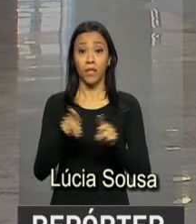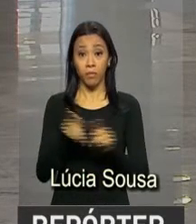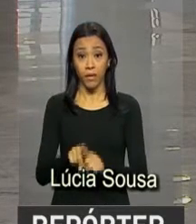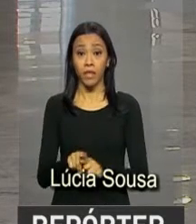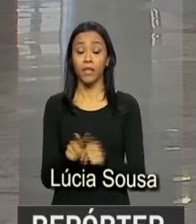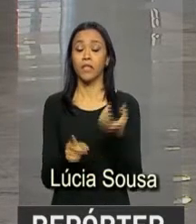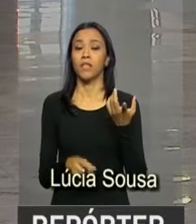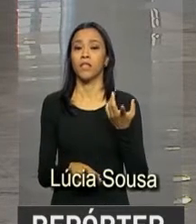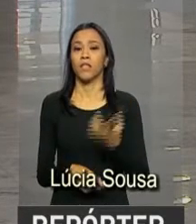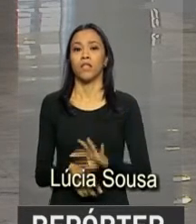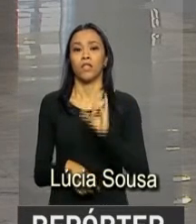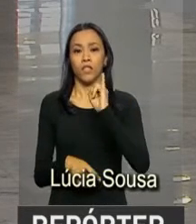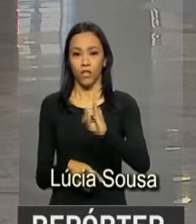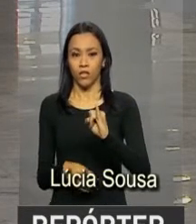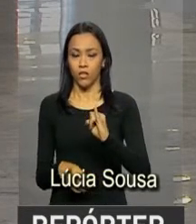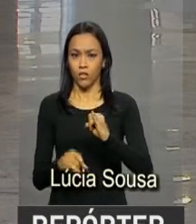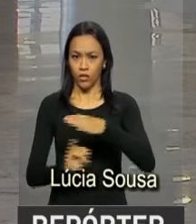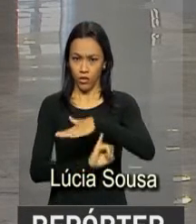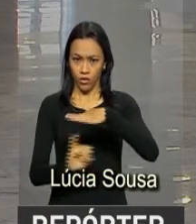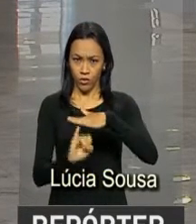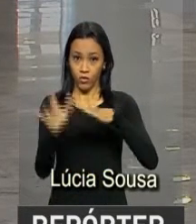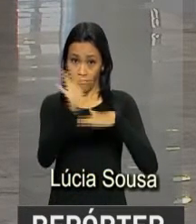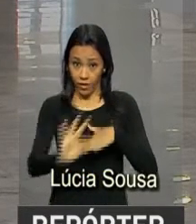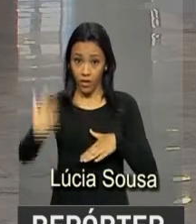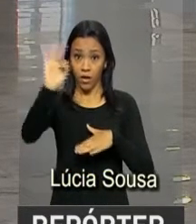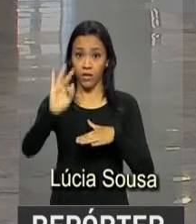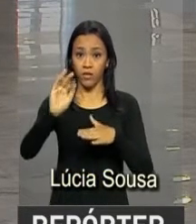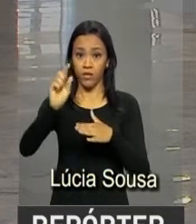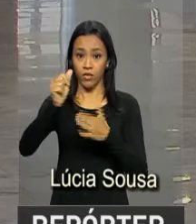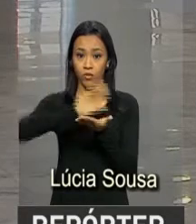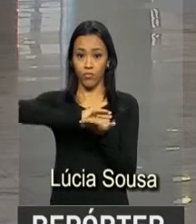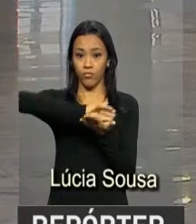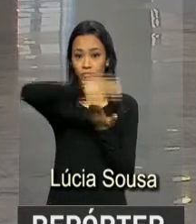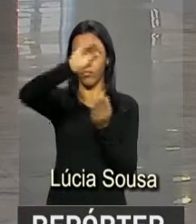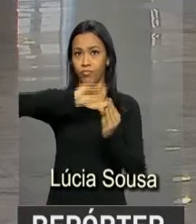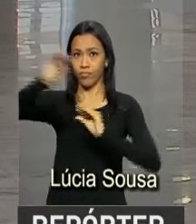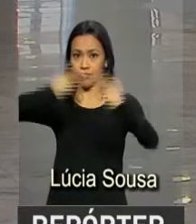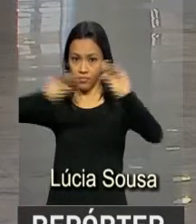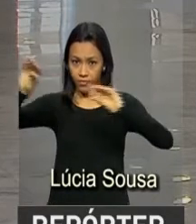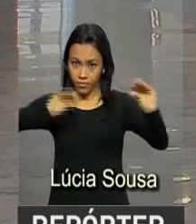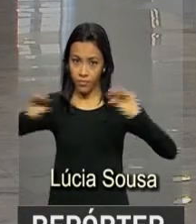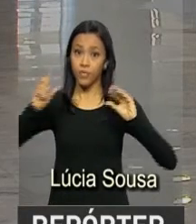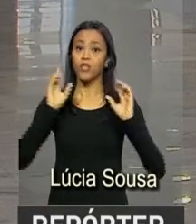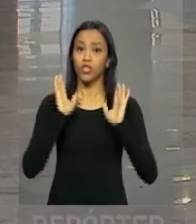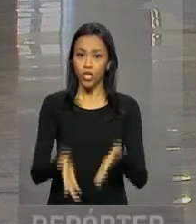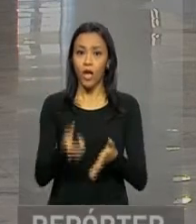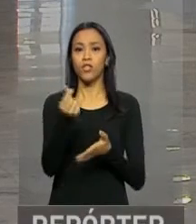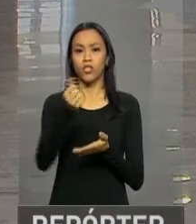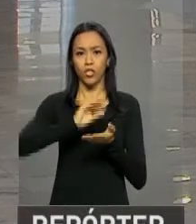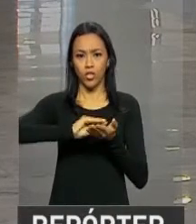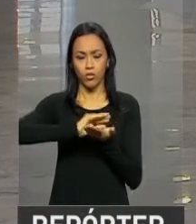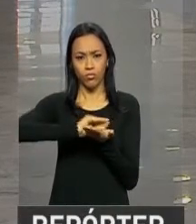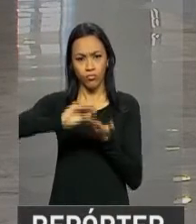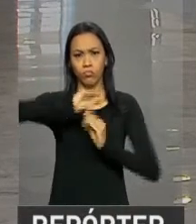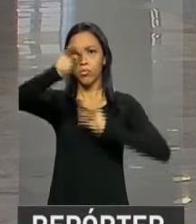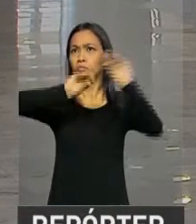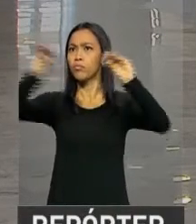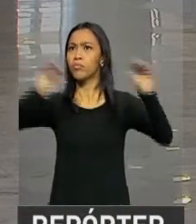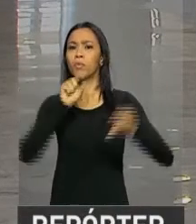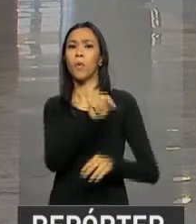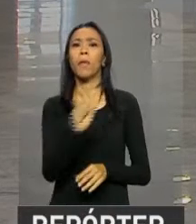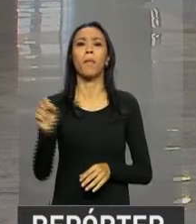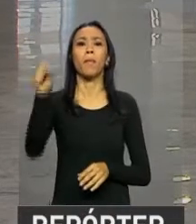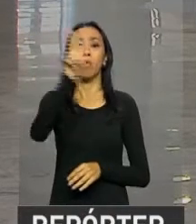tecnologia e inovação e ciência e tecnologia, perdão. Esses recursos já foram repassados aí às universidades em